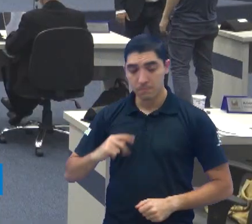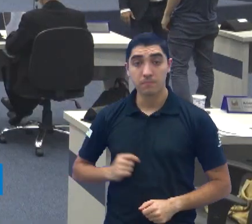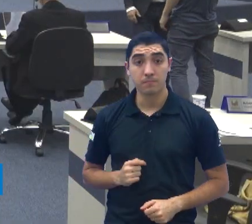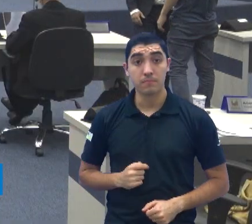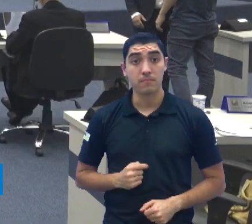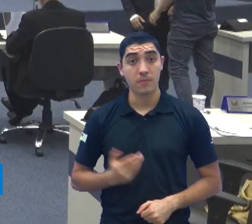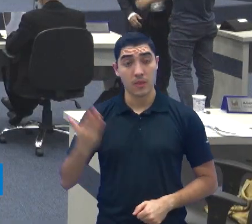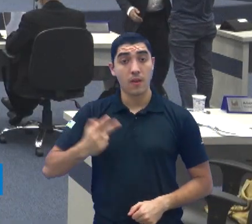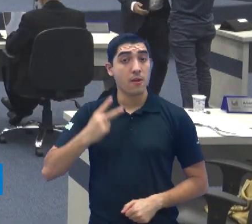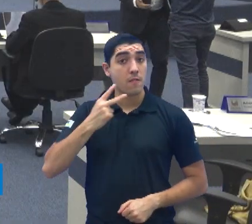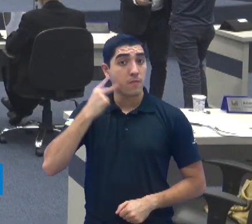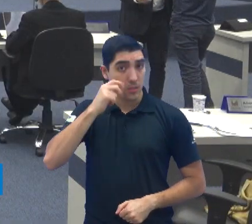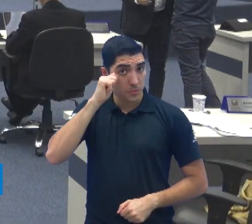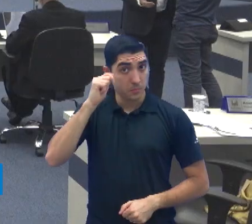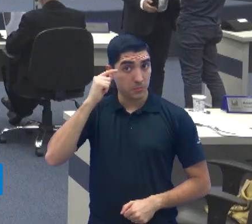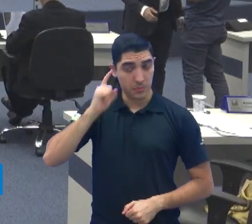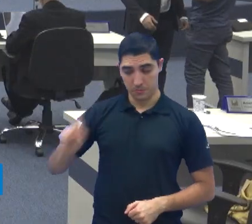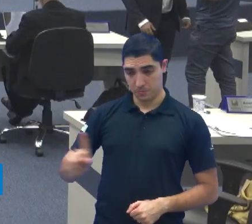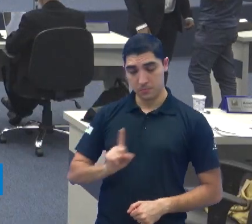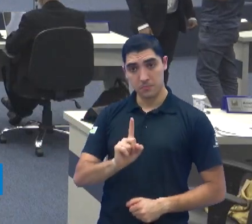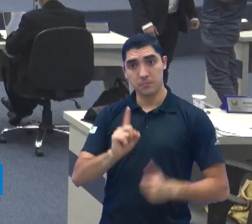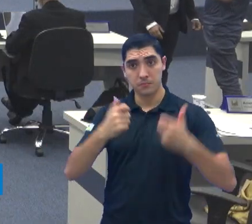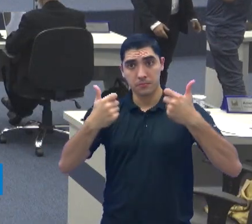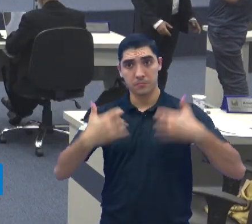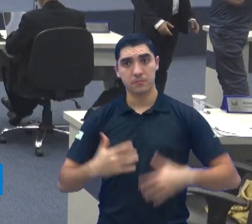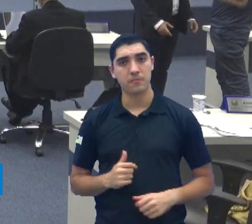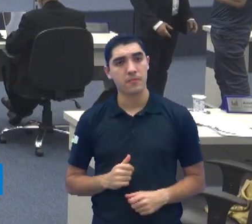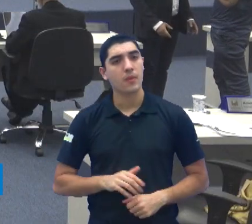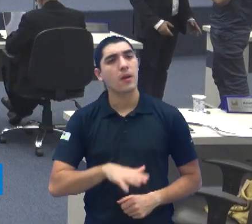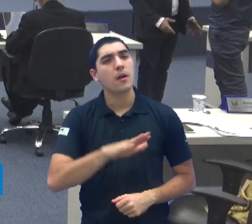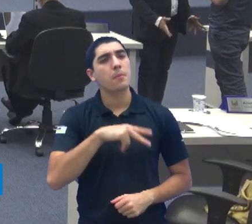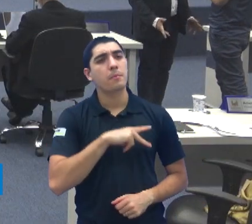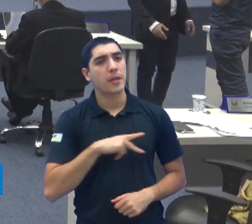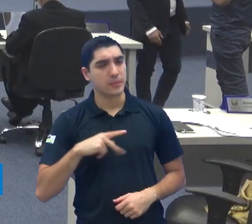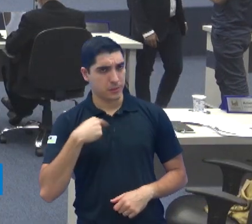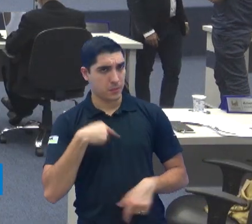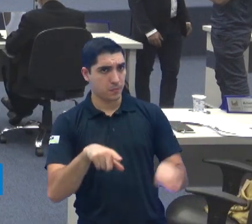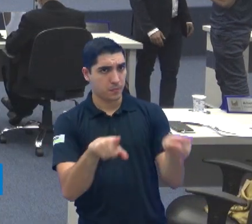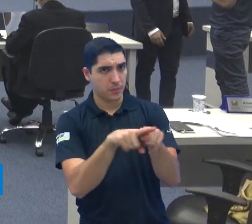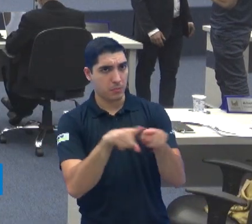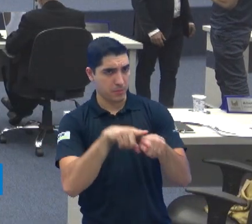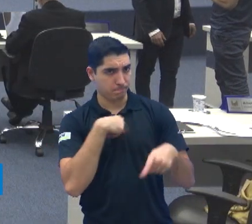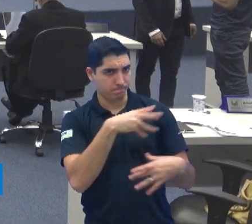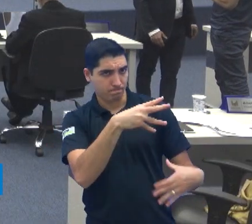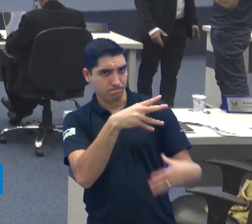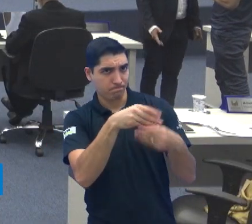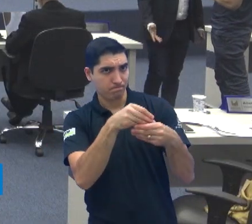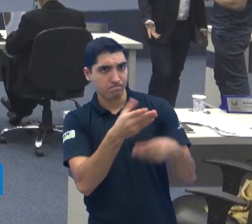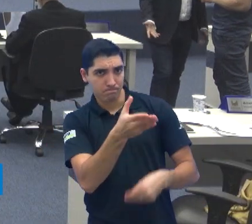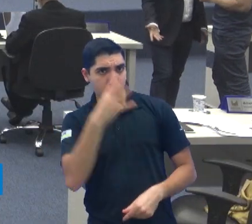minuto, a vereadora Amélia Naomi. Senhor presidente, também para reiterar a fala do vereador,